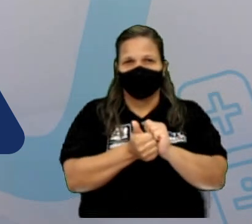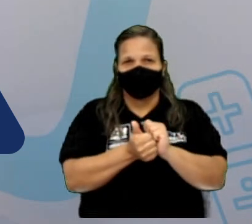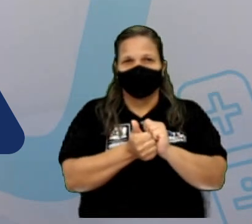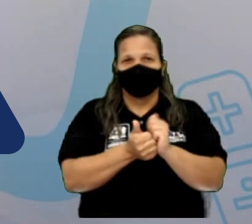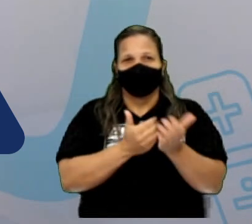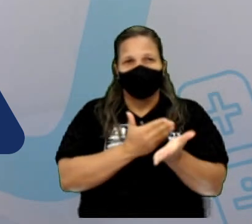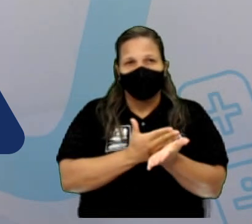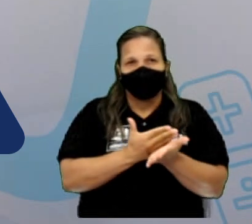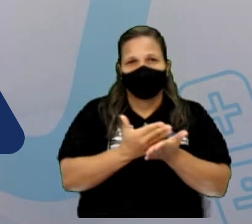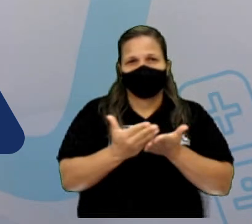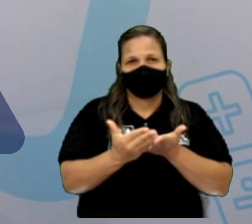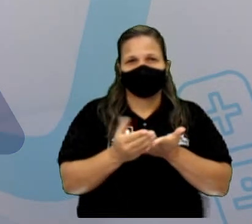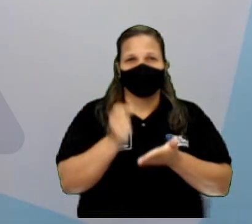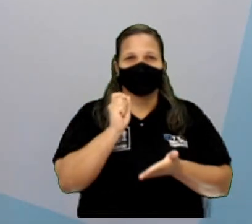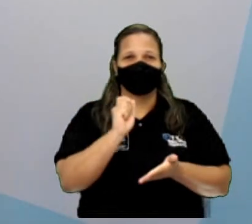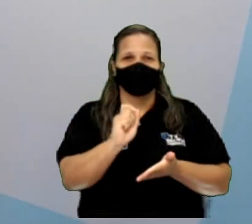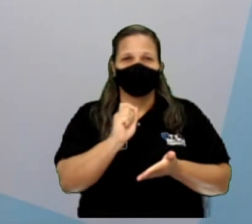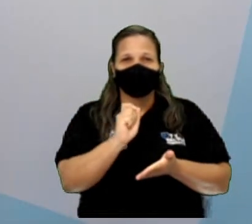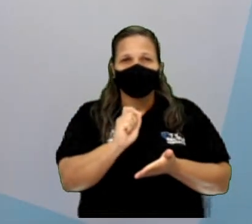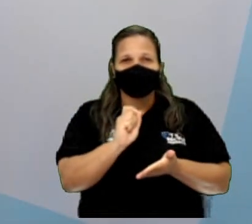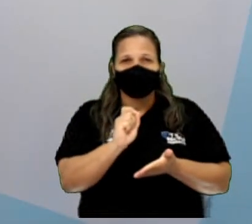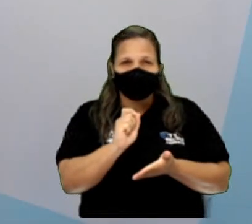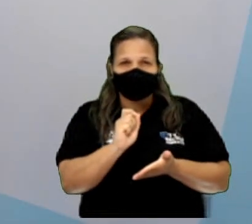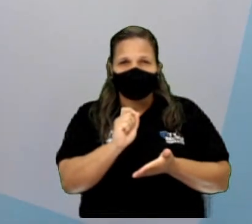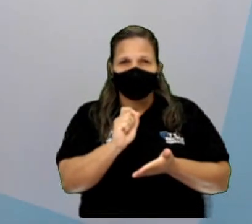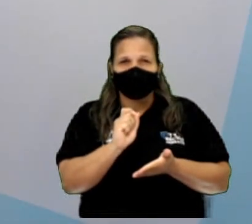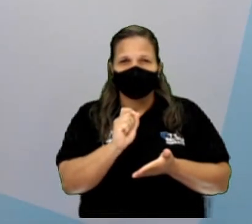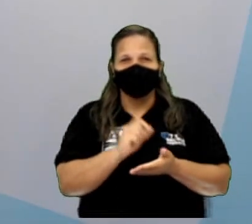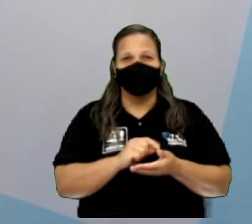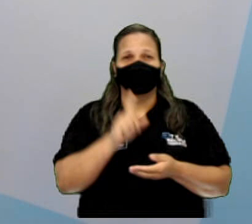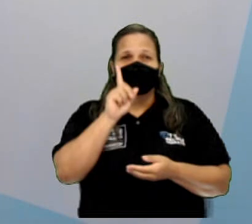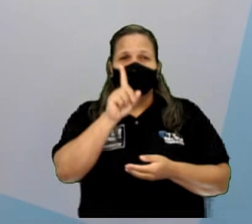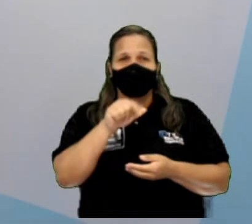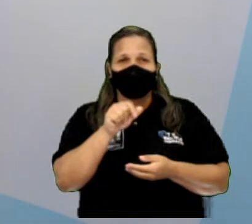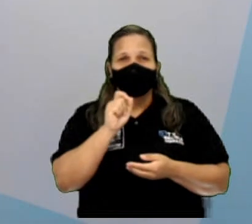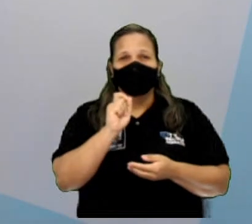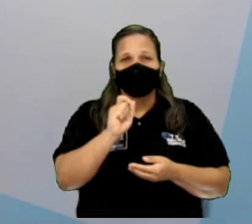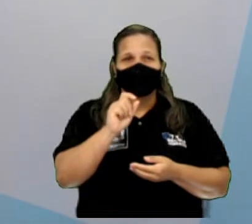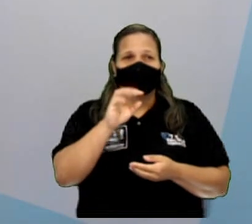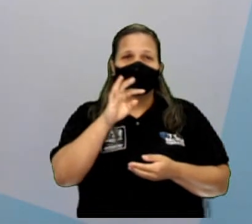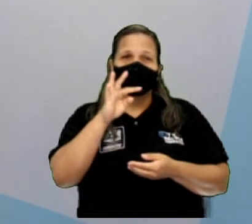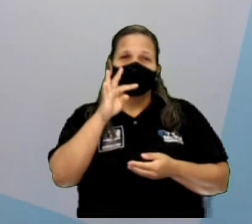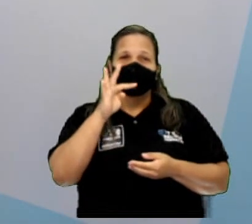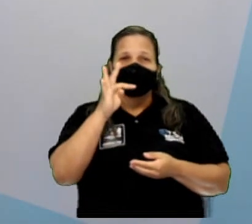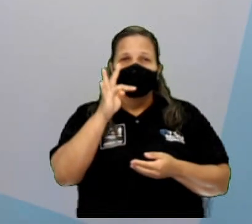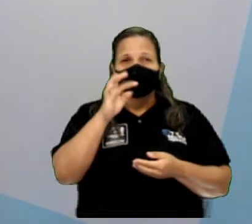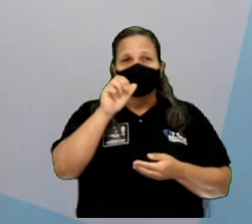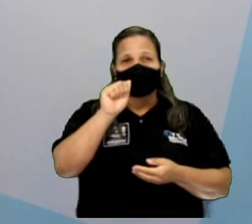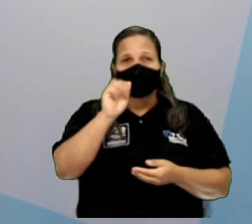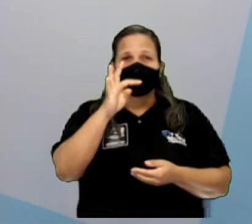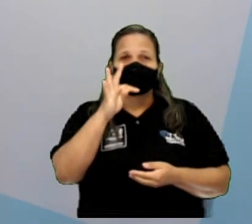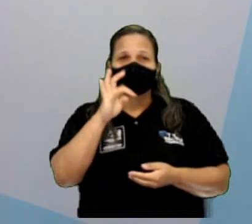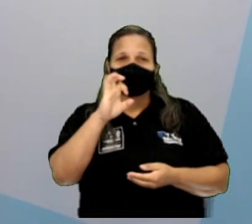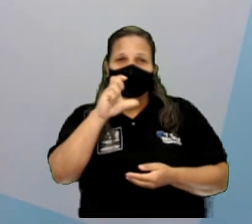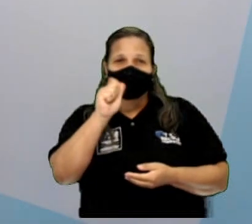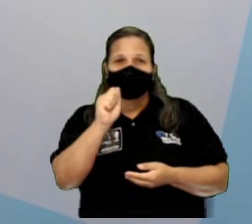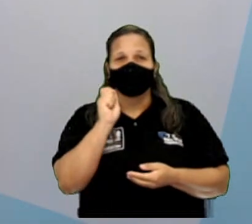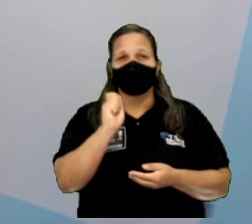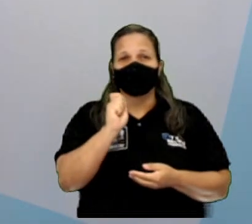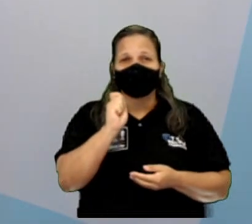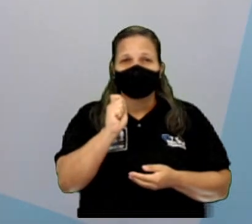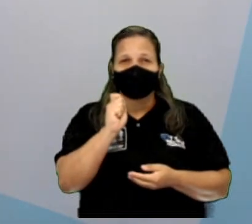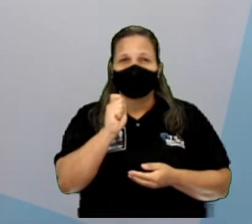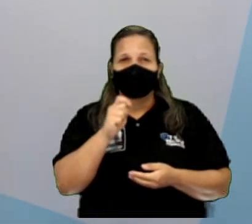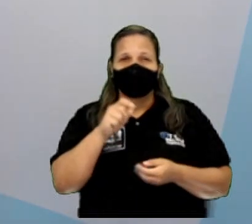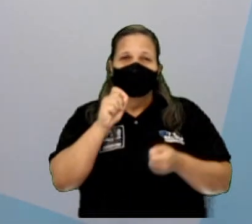vamos entender o que é tática. Bom, tática é a capacidade de tomada de decisão diante